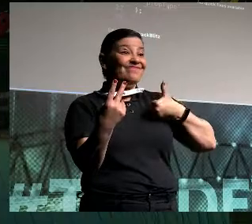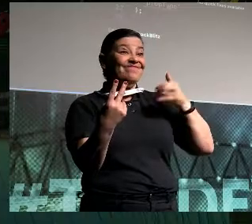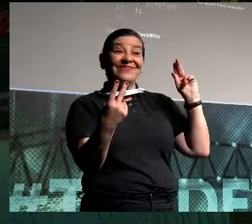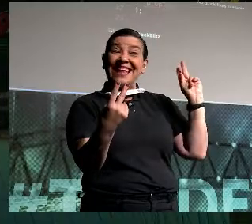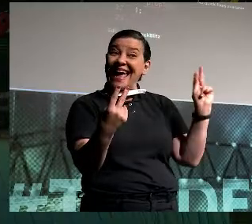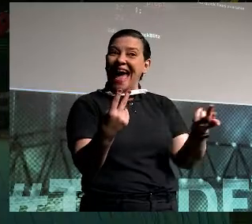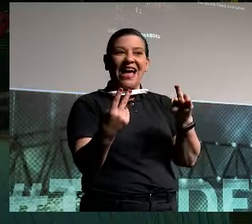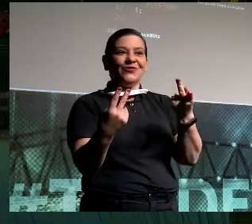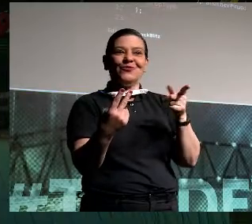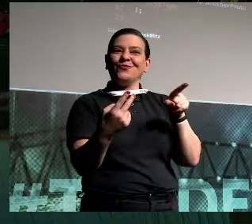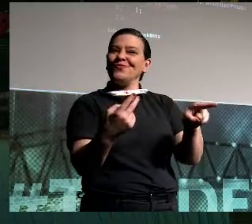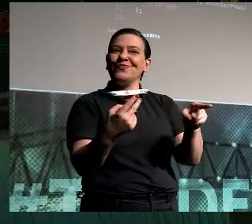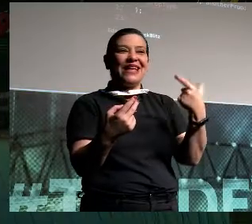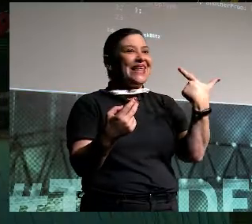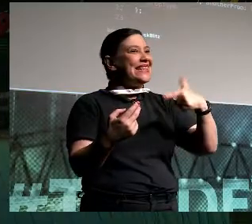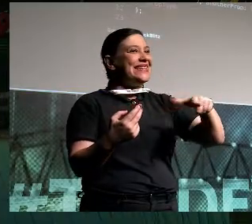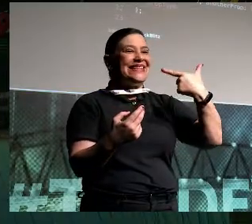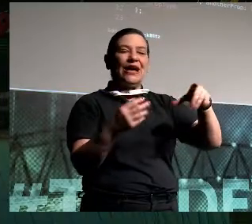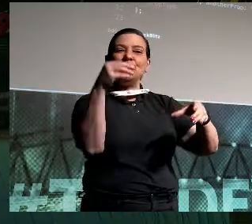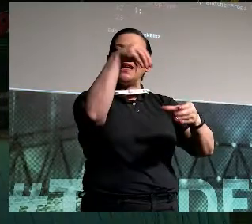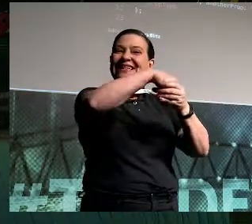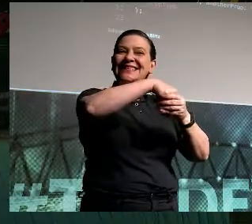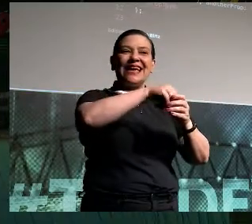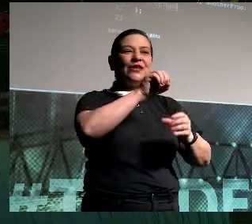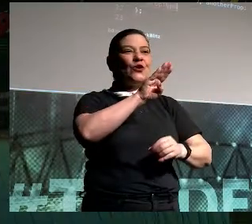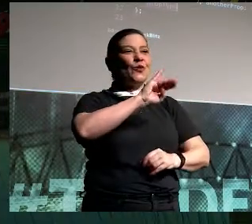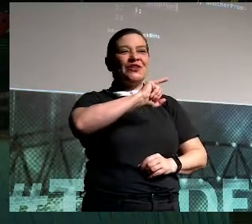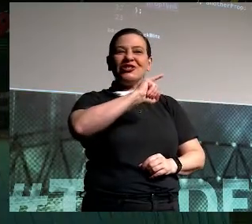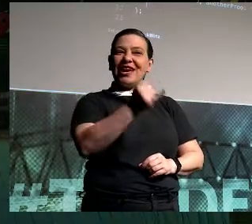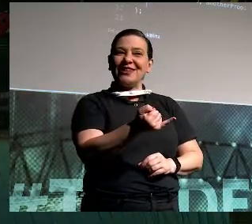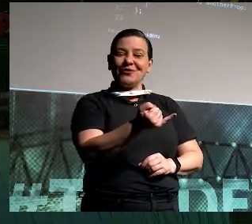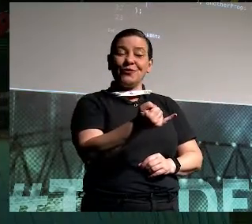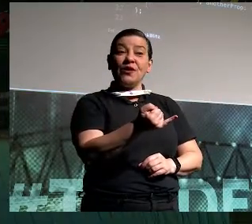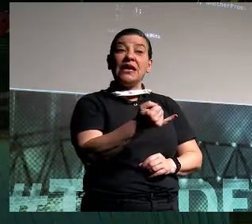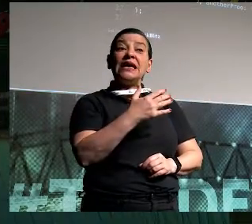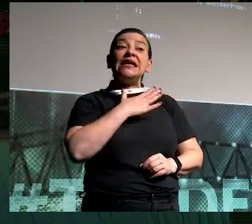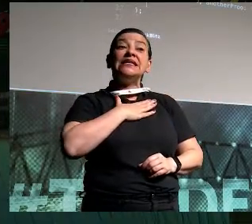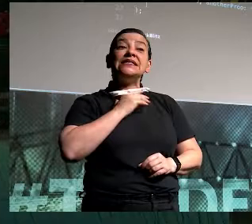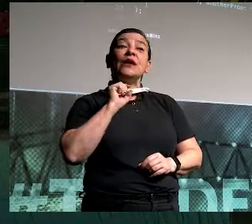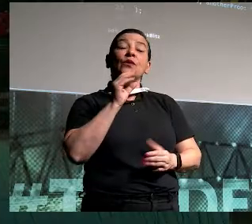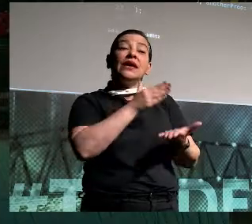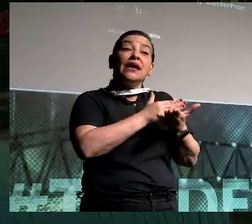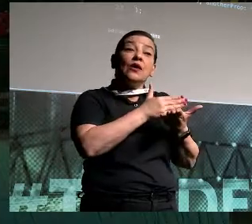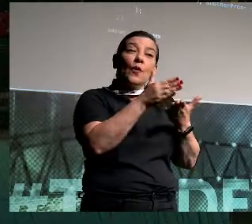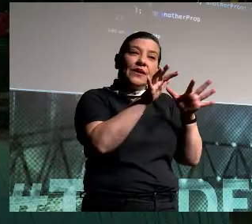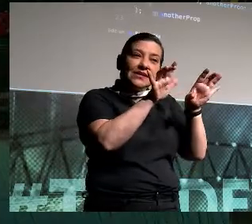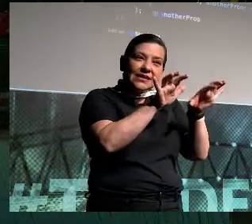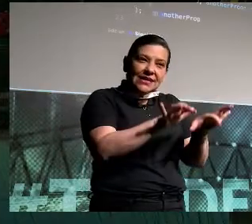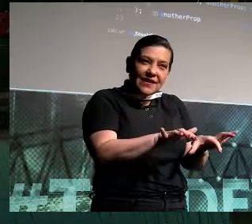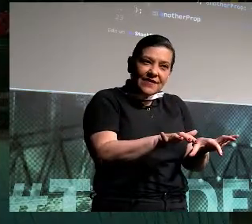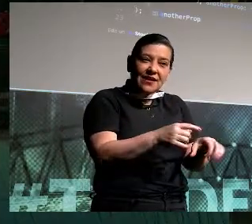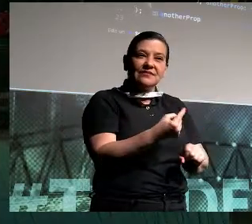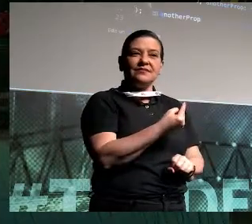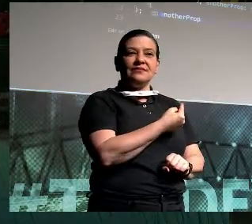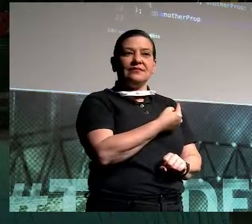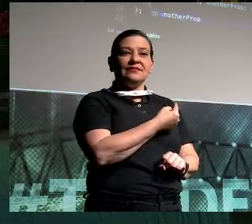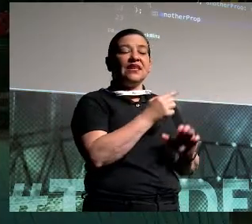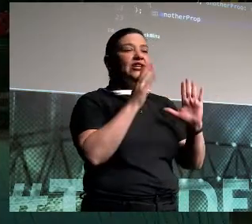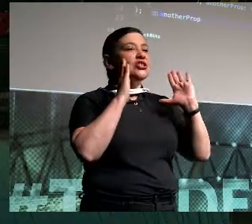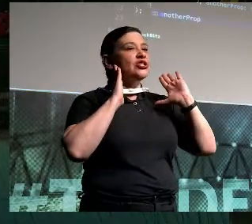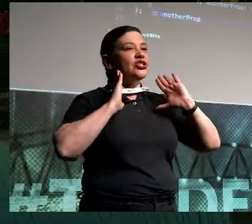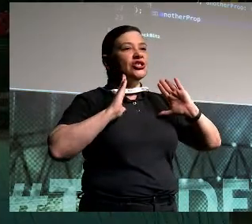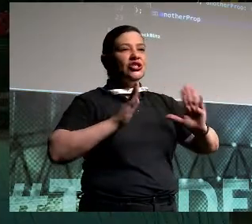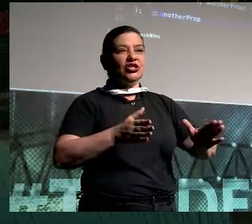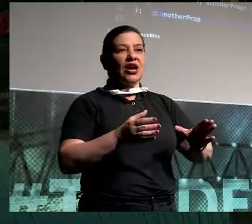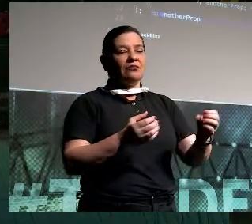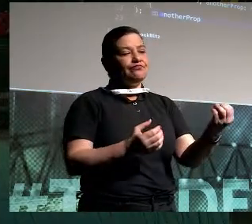não existe essa propriedade nesse objeto que você passou para cima. E se eu der aqui começar a escrever, ó, ele já me dá